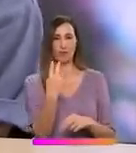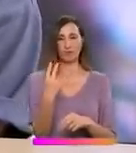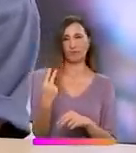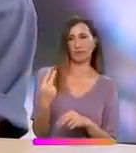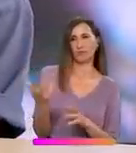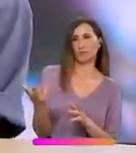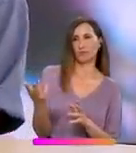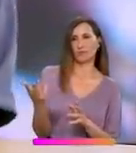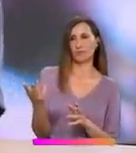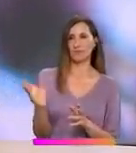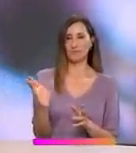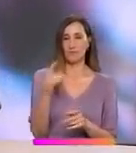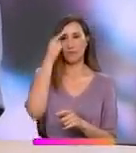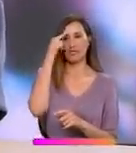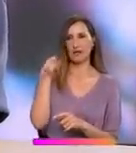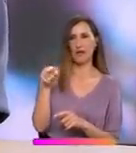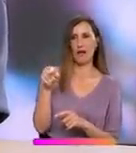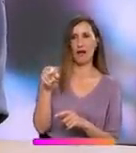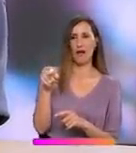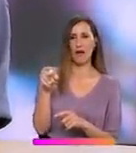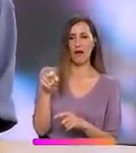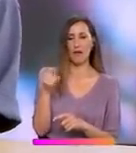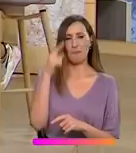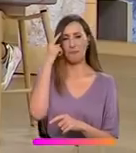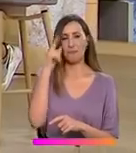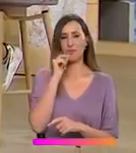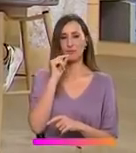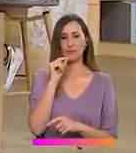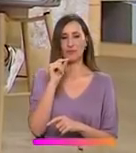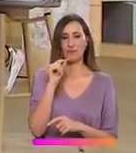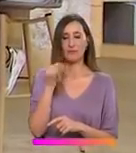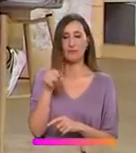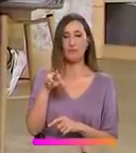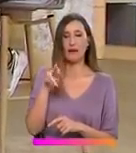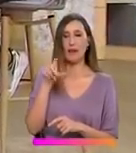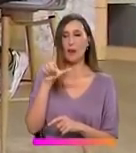género. Eu nem acredito que fizesse isso. Ah, é uma aluma. Mas depois disse...